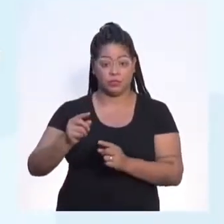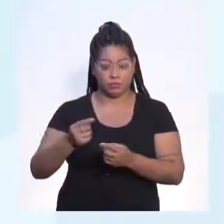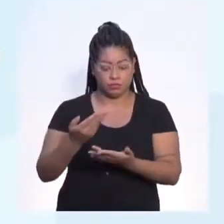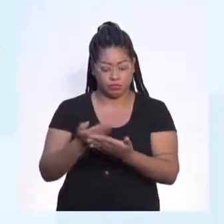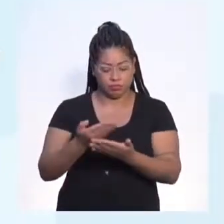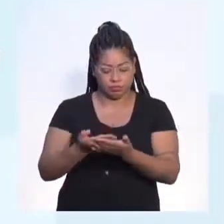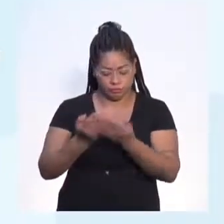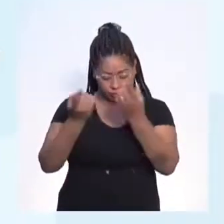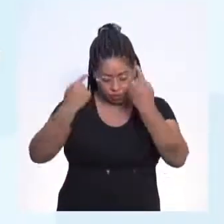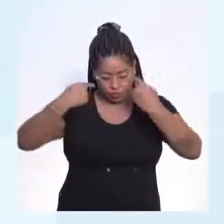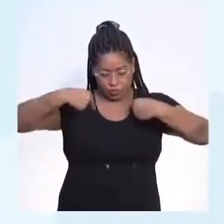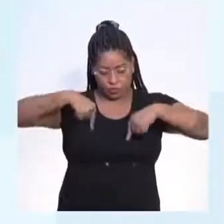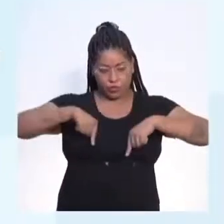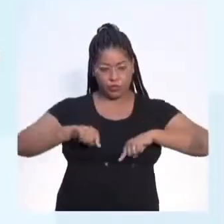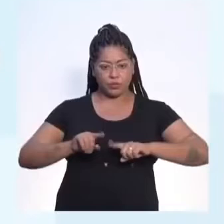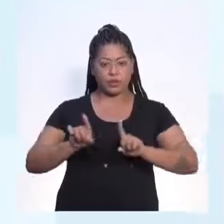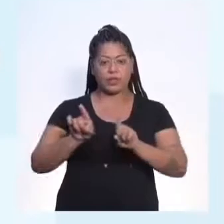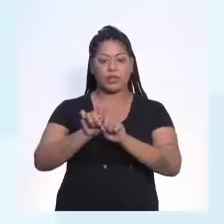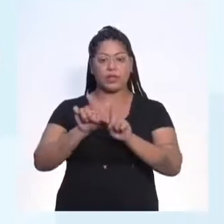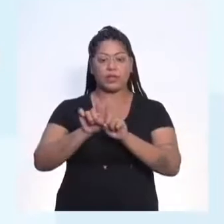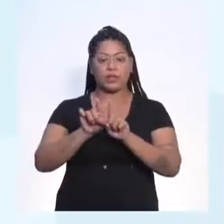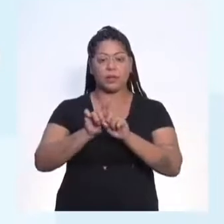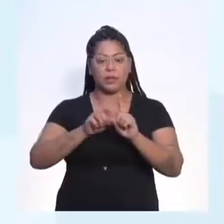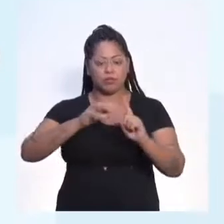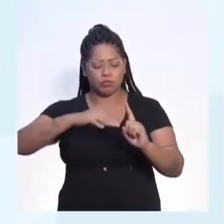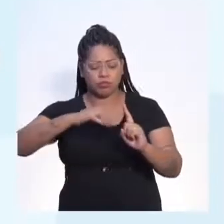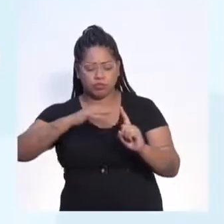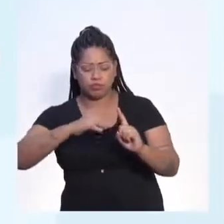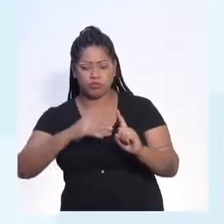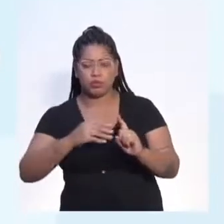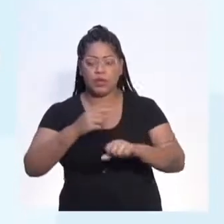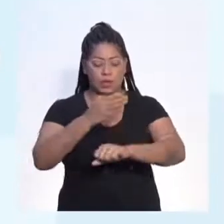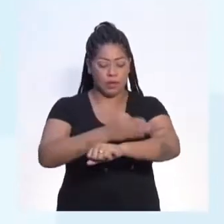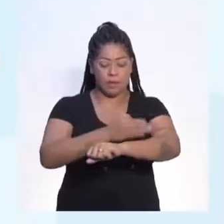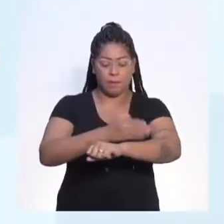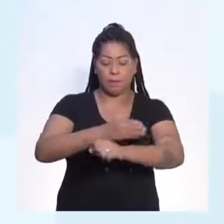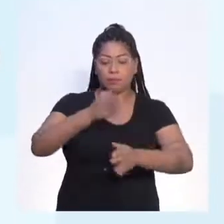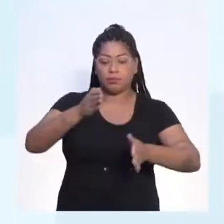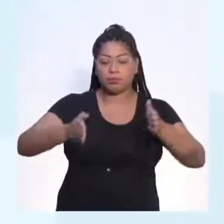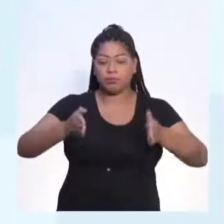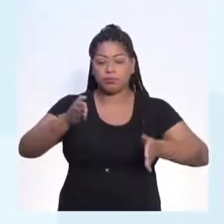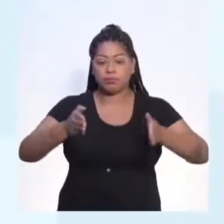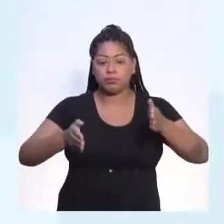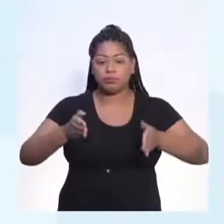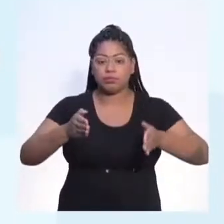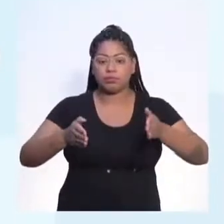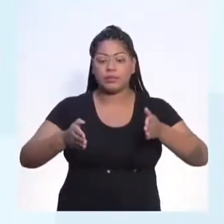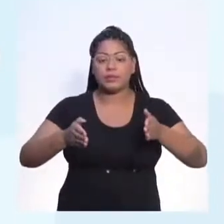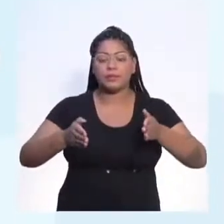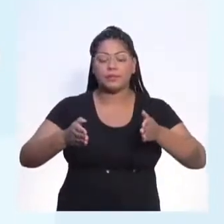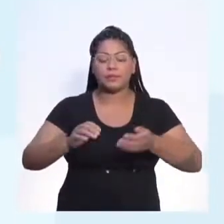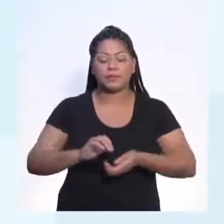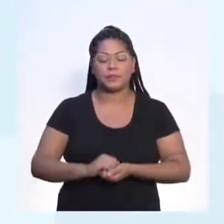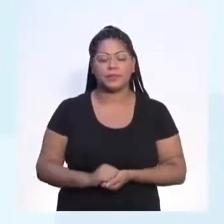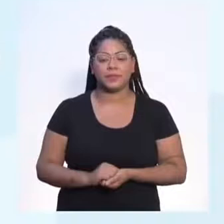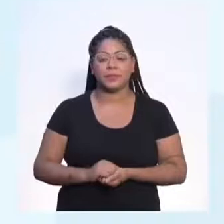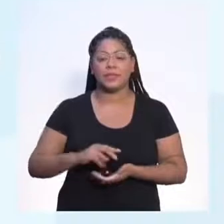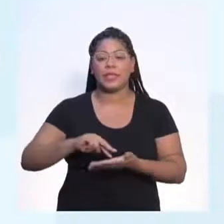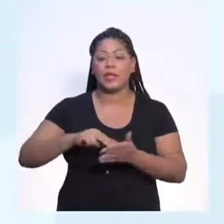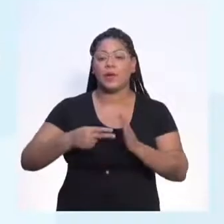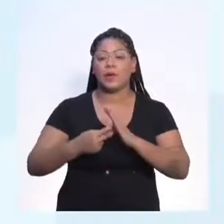antropocentrismo. Este período da Idade Média, ele está caracterizado pelo teocentrismo, ou seja,